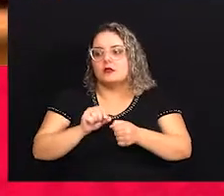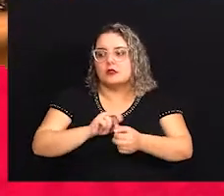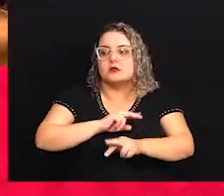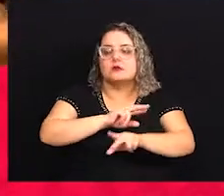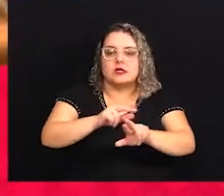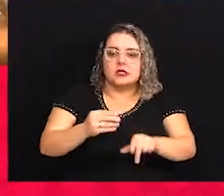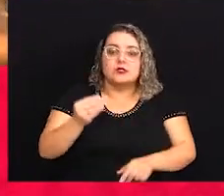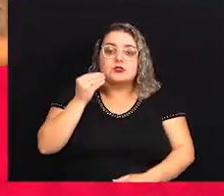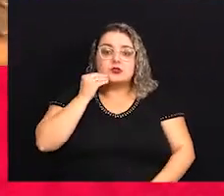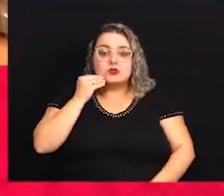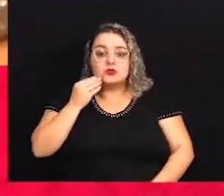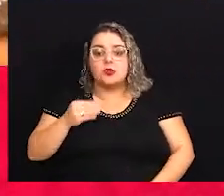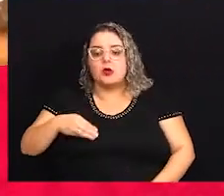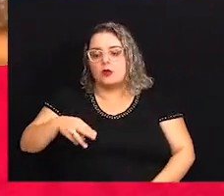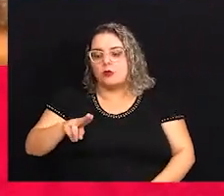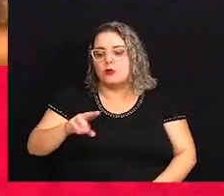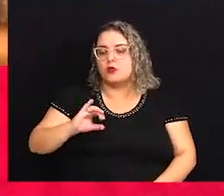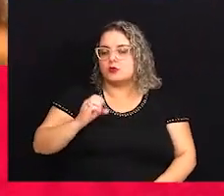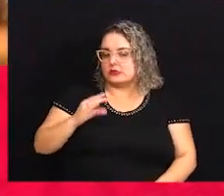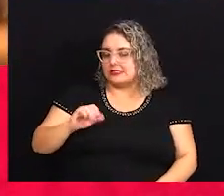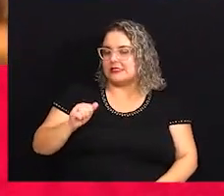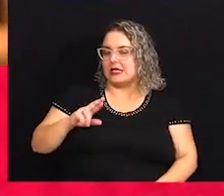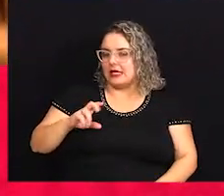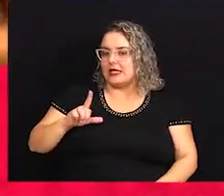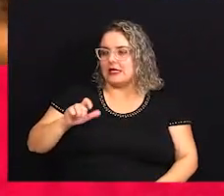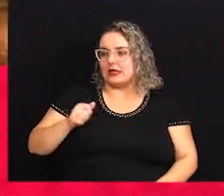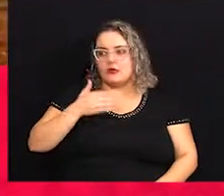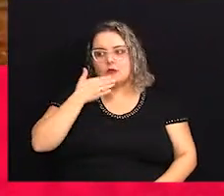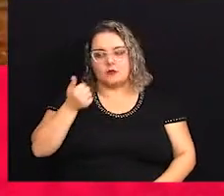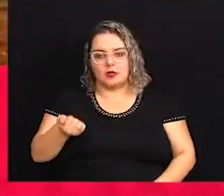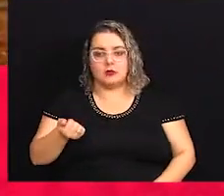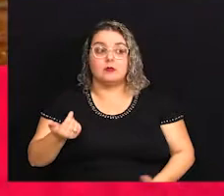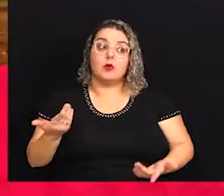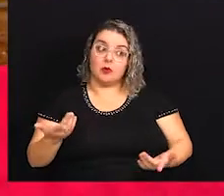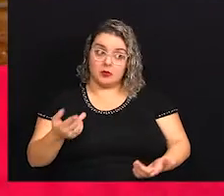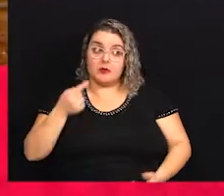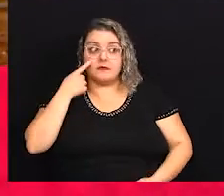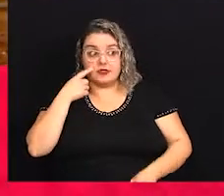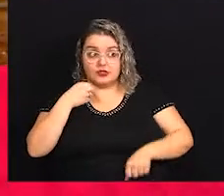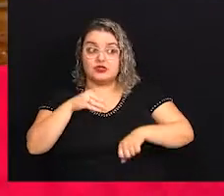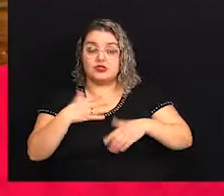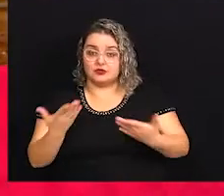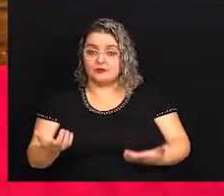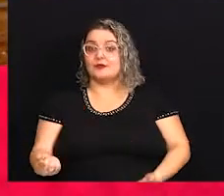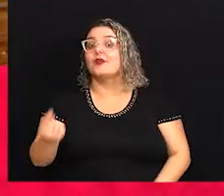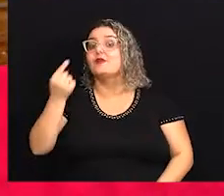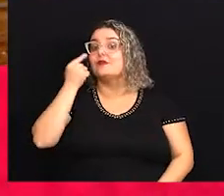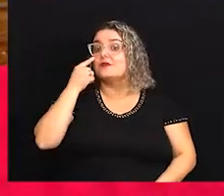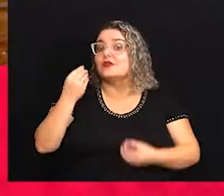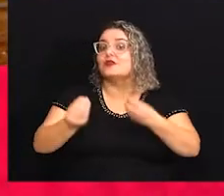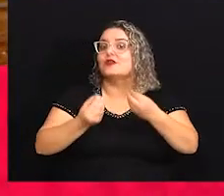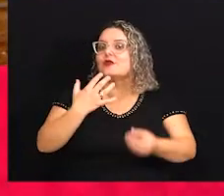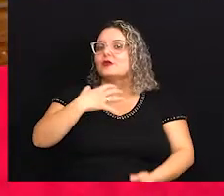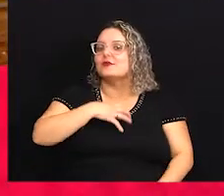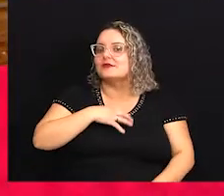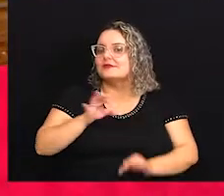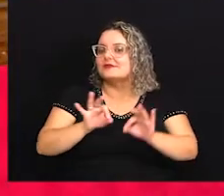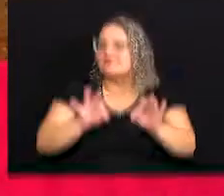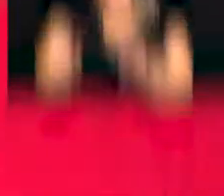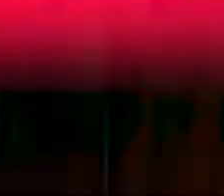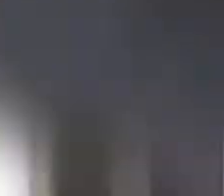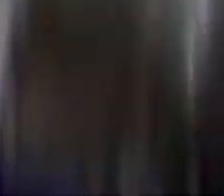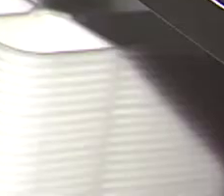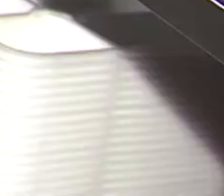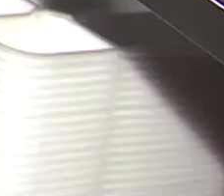bastante testes, né? Uhum. E com a mussarela foi o melhor prato. Olha só que dica. E aí, gente, confira então um modo de